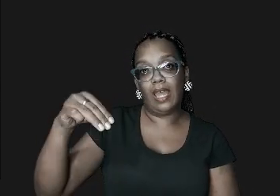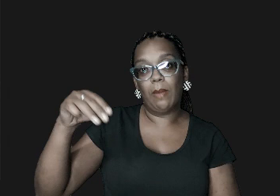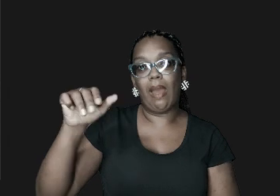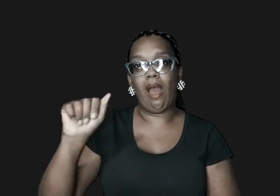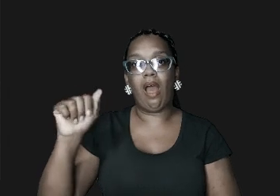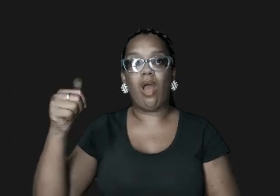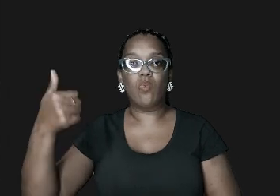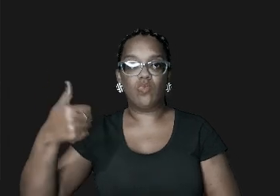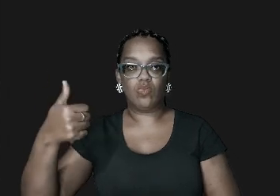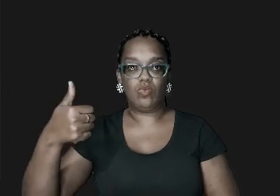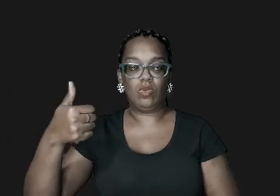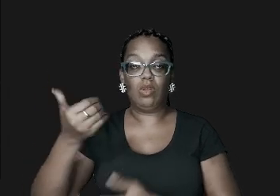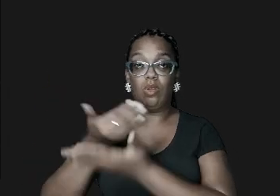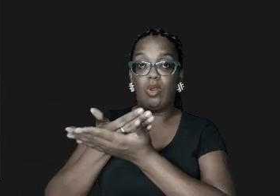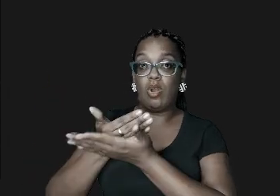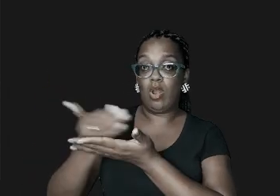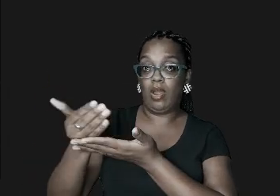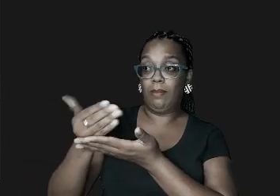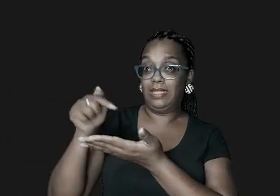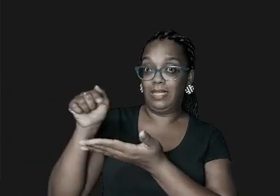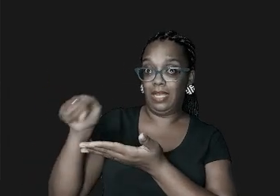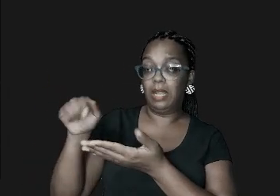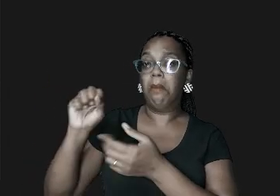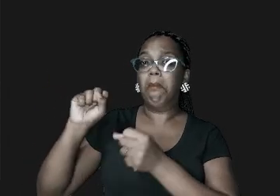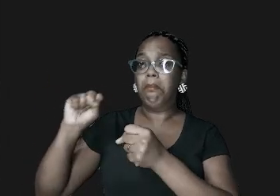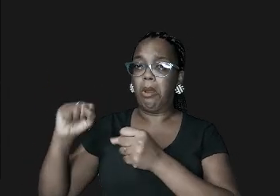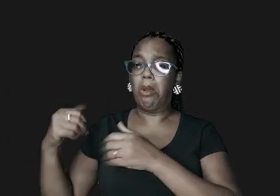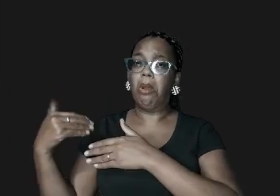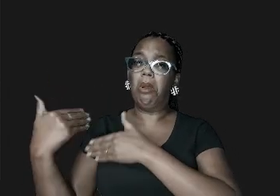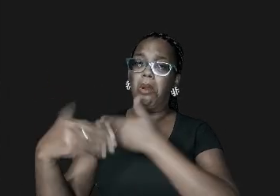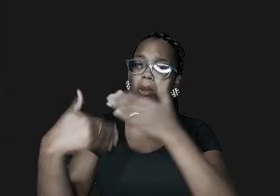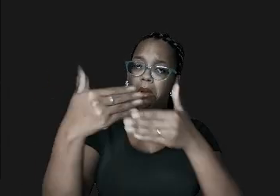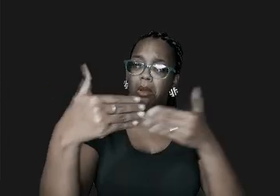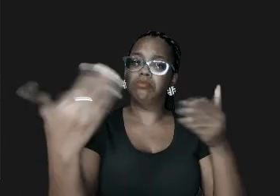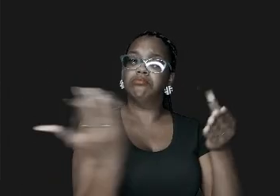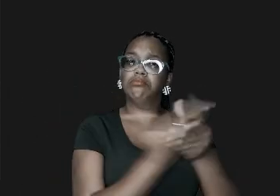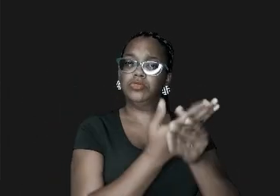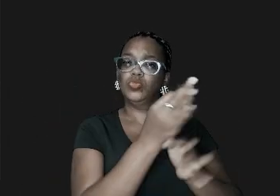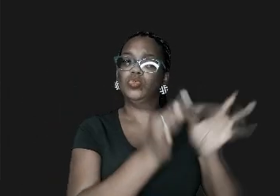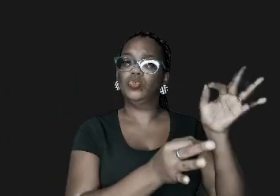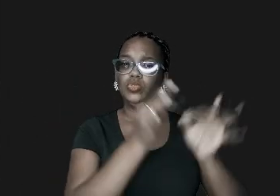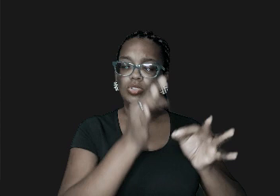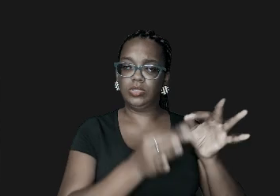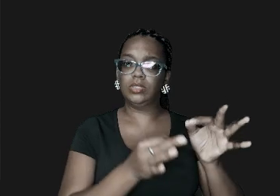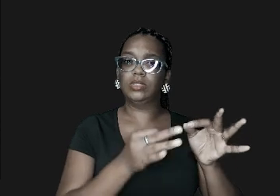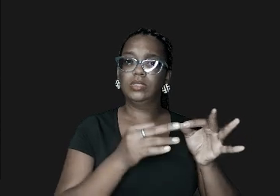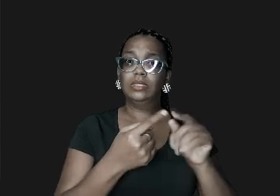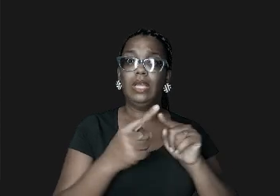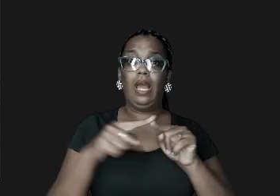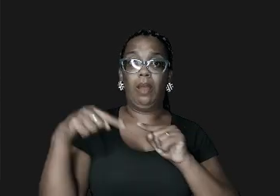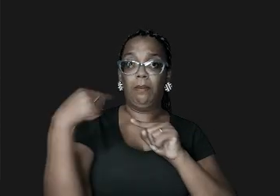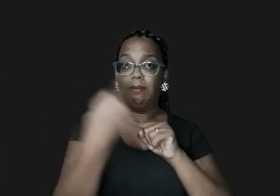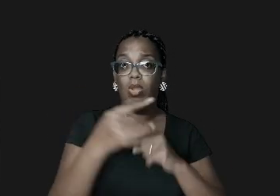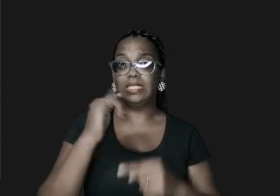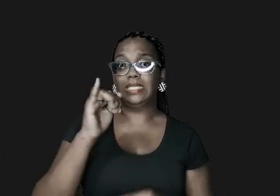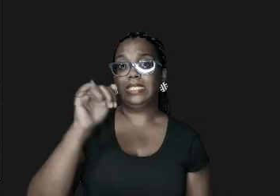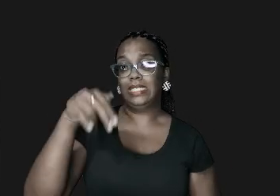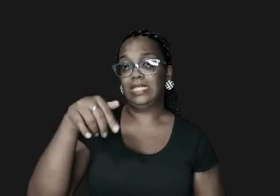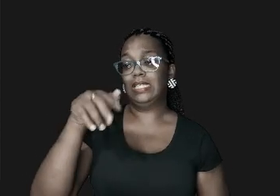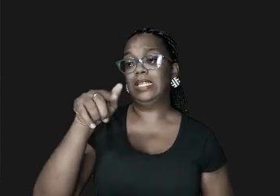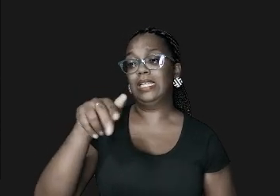lá na GM A1 assim a gente começa ali ele pode chegar no judiciário após